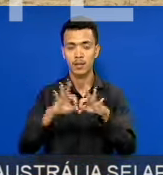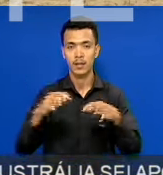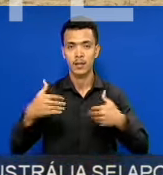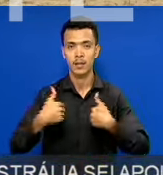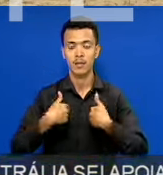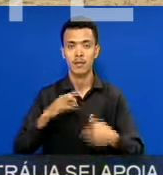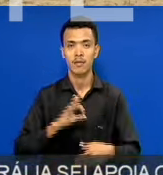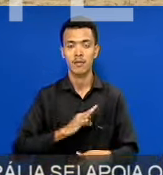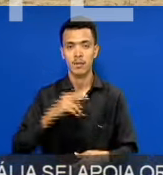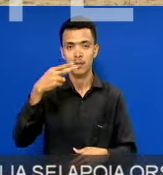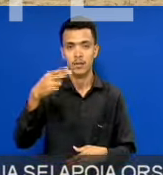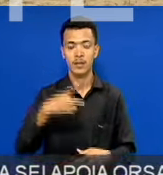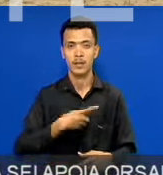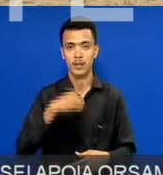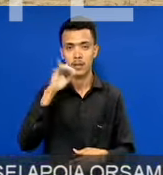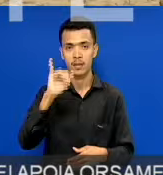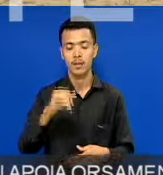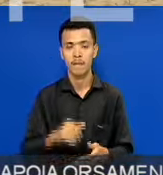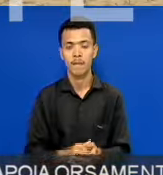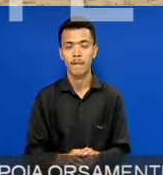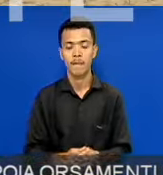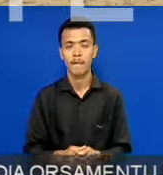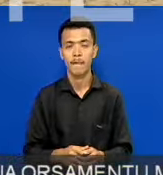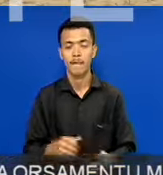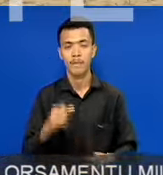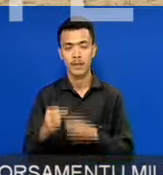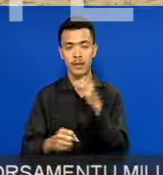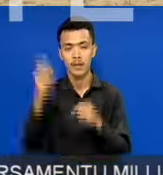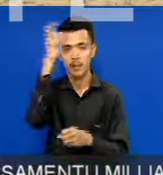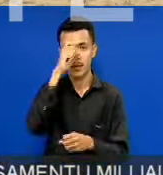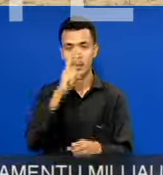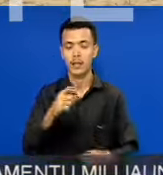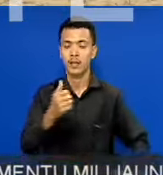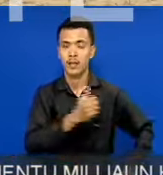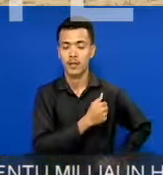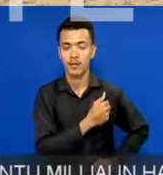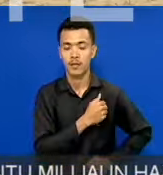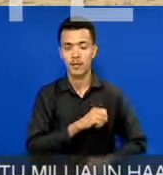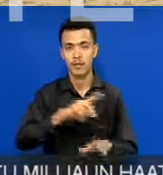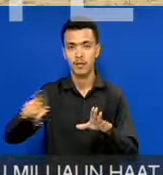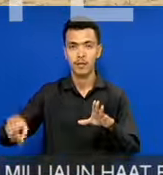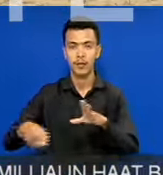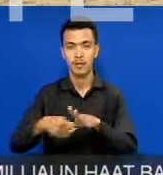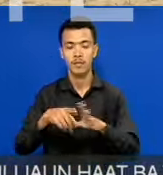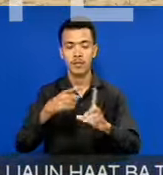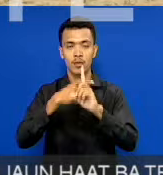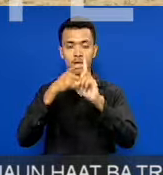Fatu Hadadili. E aniversário ba Valentil, Força de Defesa Timor-Leste idane, se participa